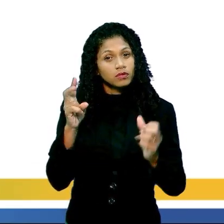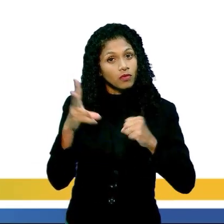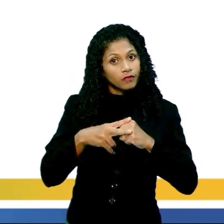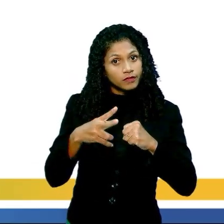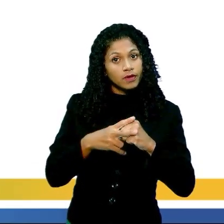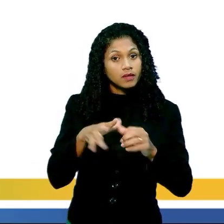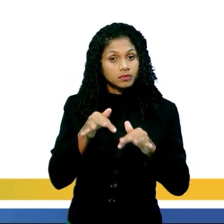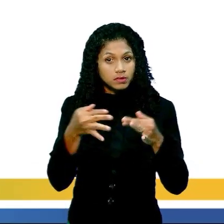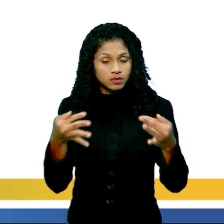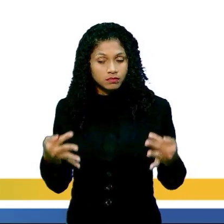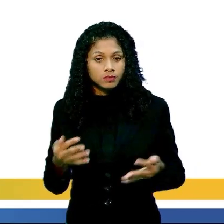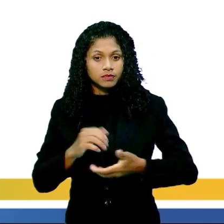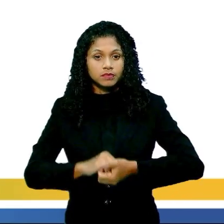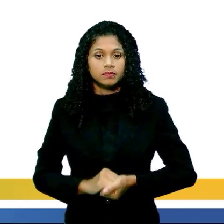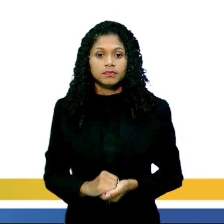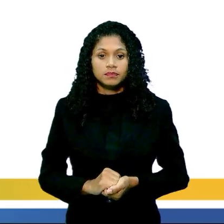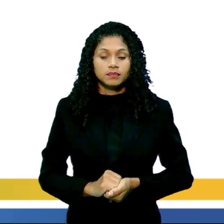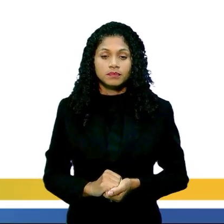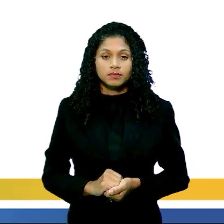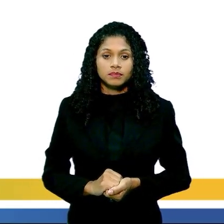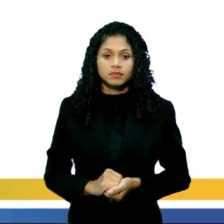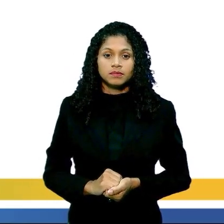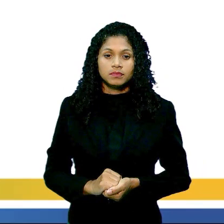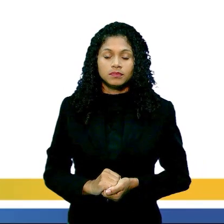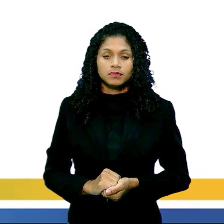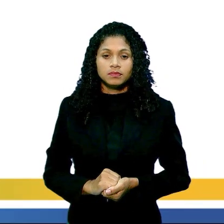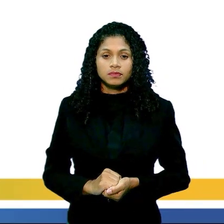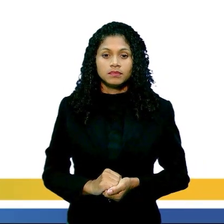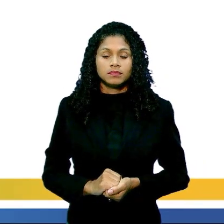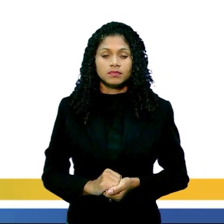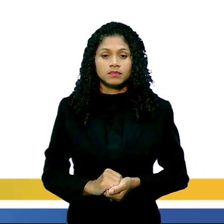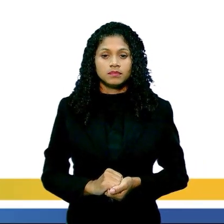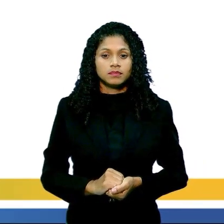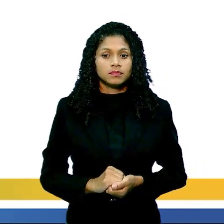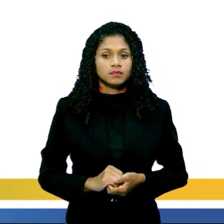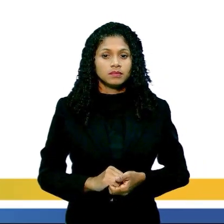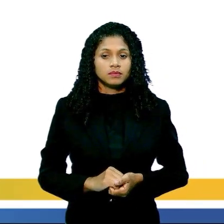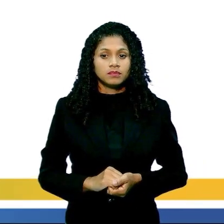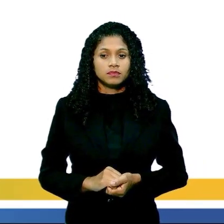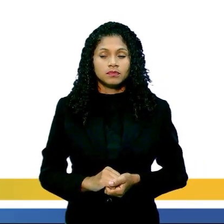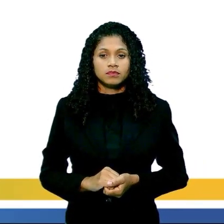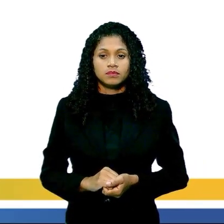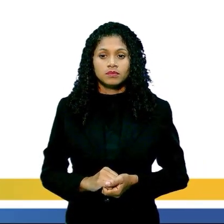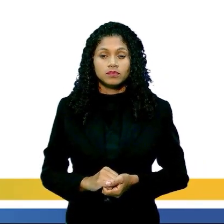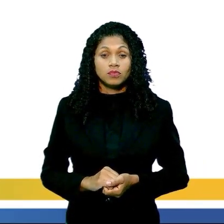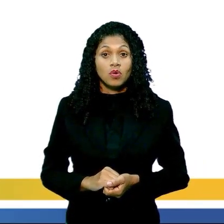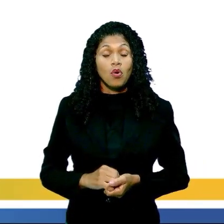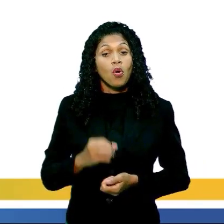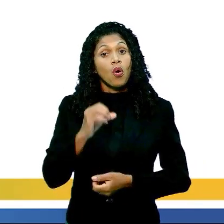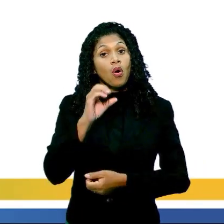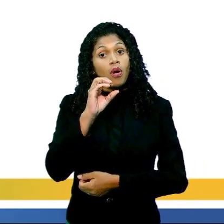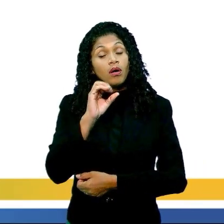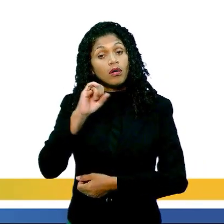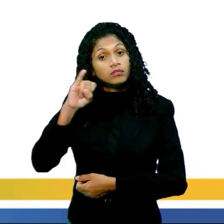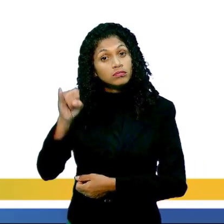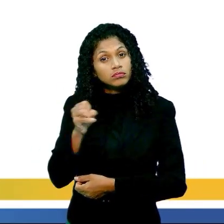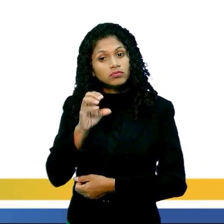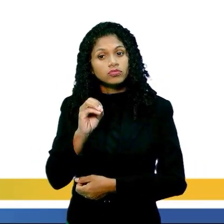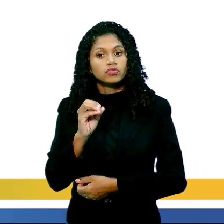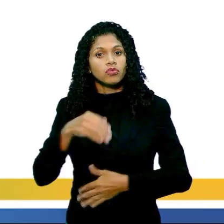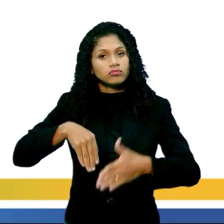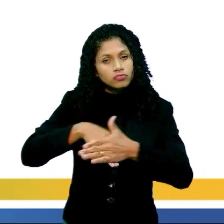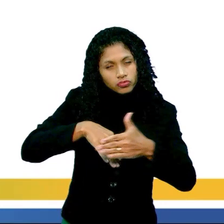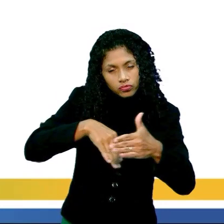simples. O primeiro nós temos John plays soccer very well. O John joga futebol muito bem.